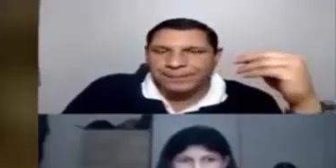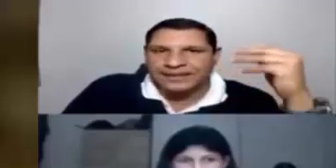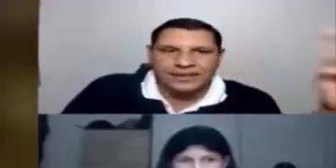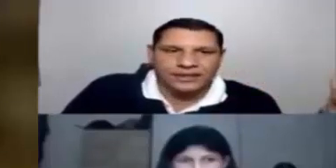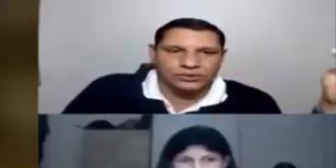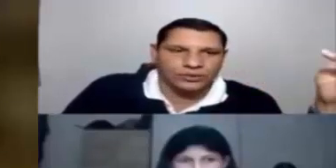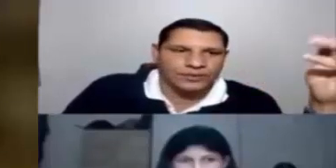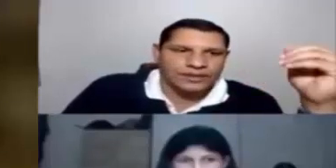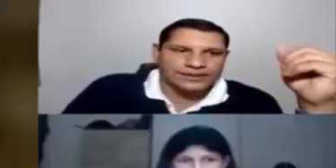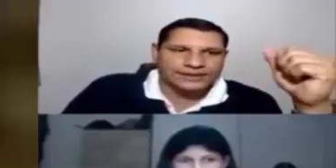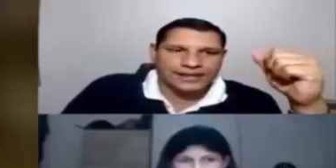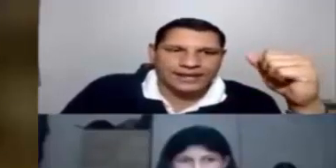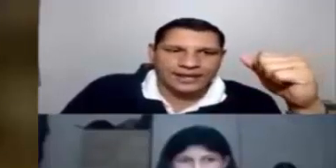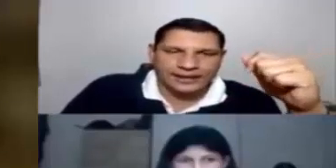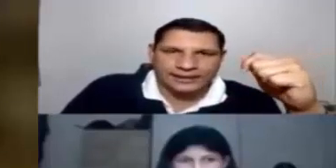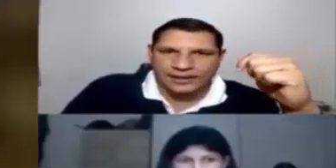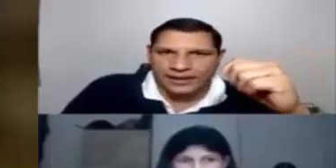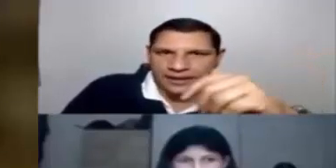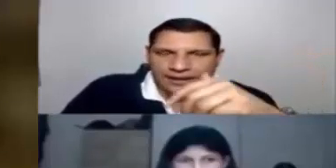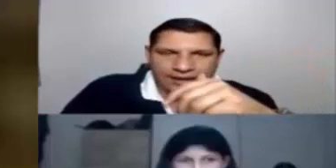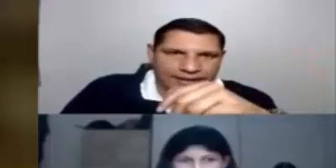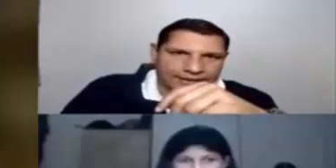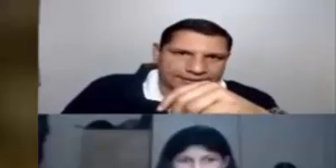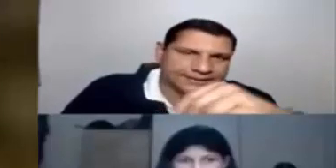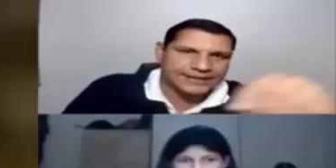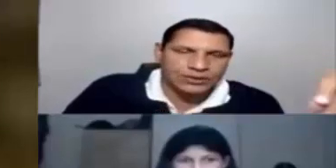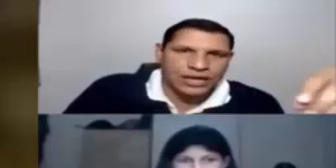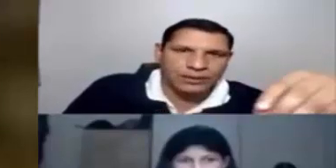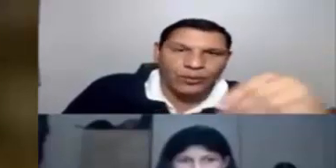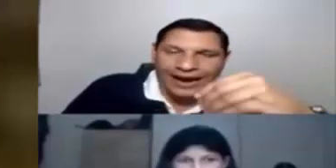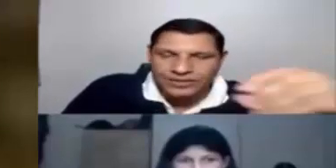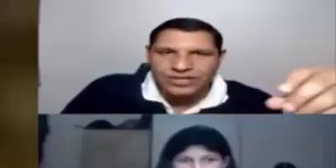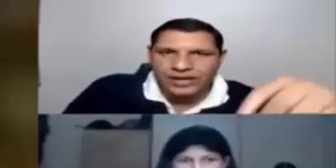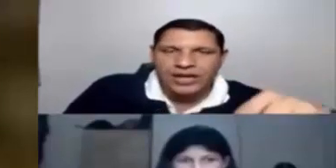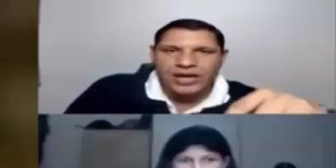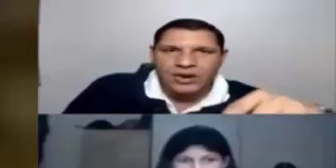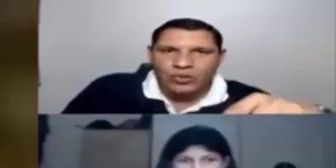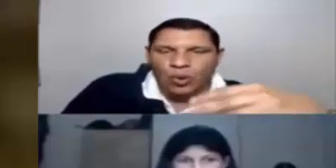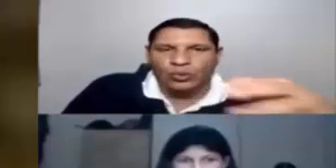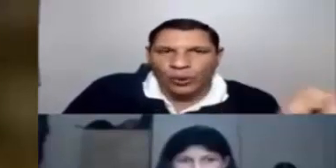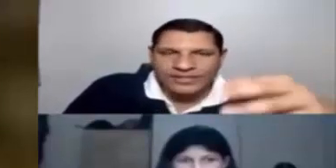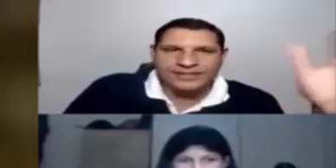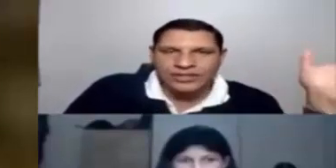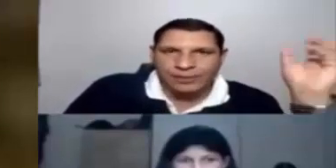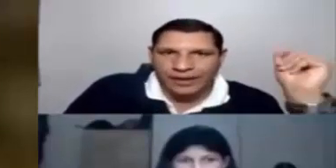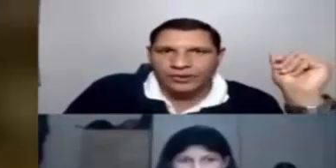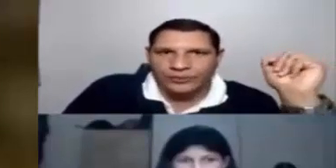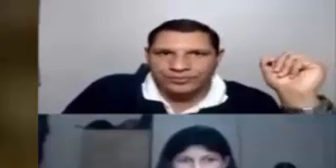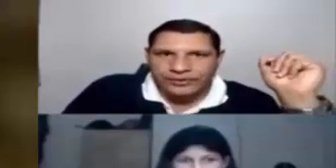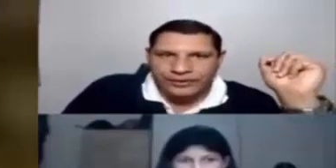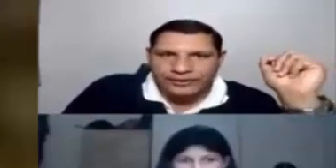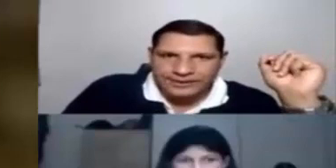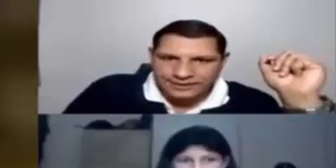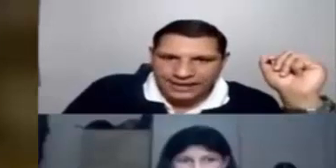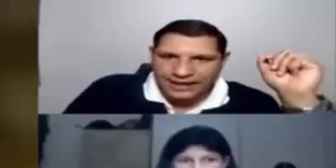apelidando o Hades com o nome de seio de Abraão.